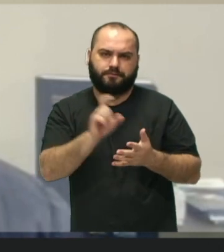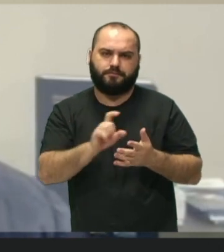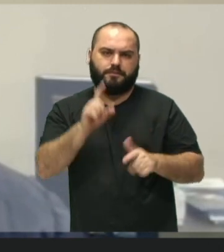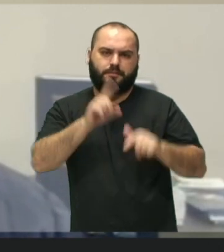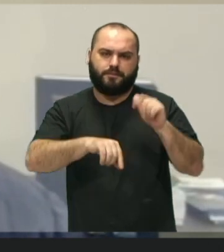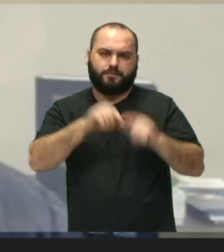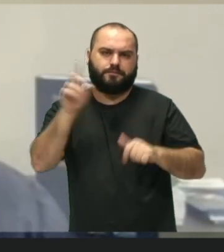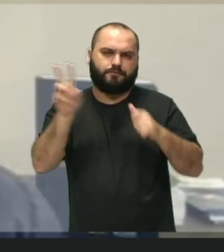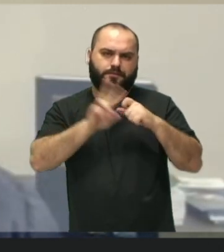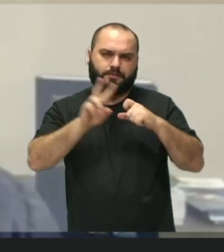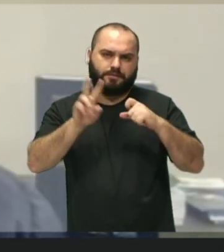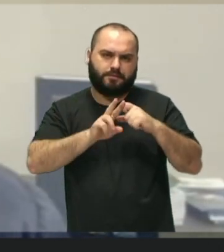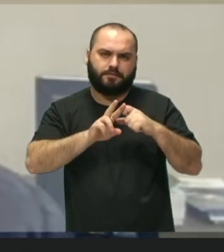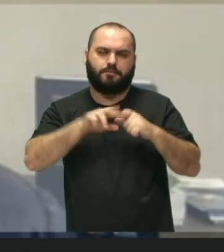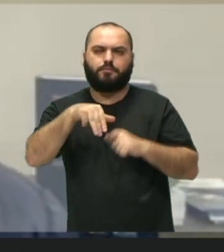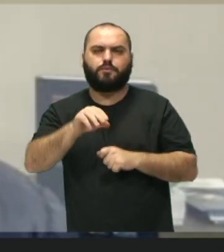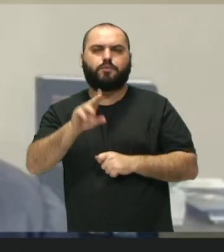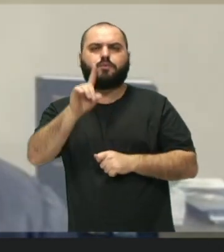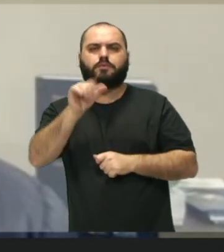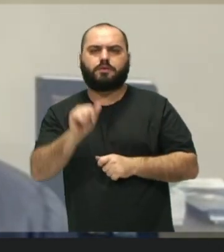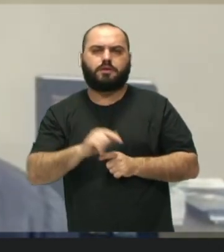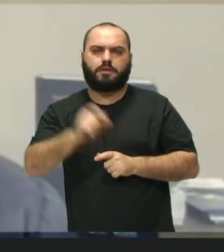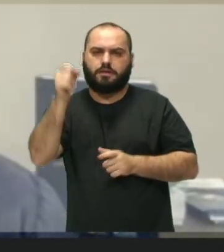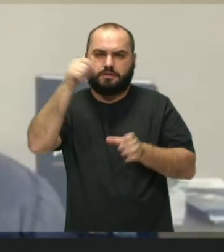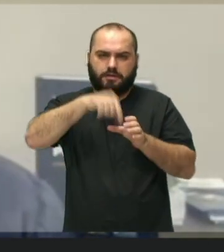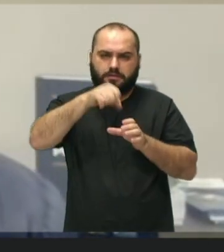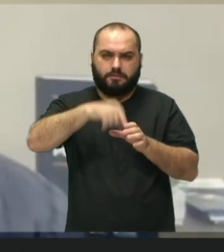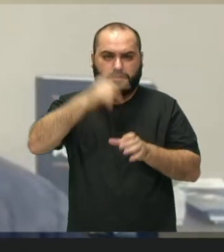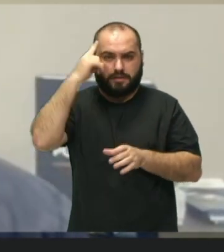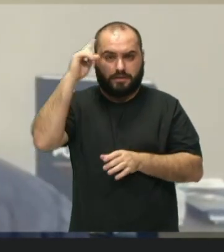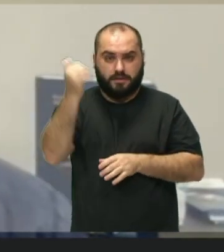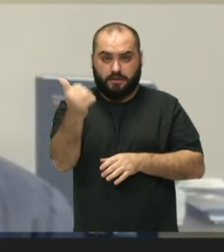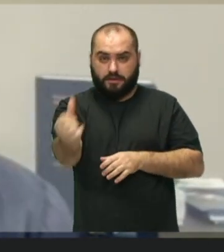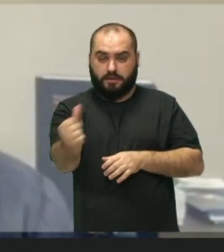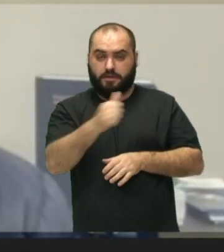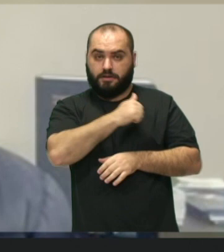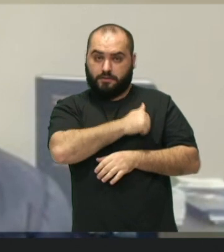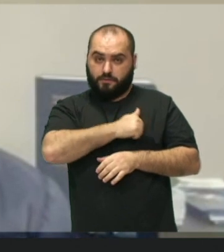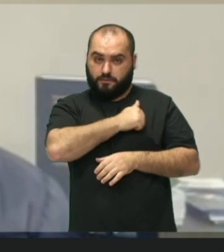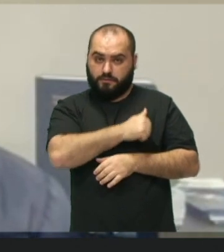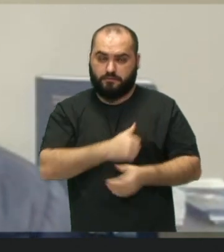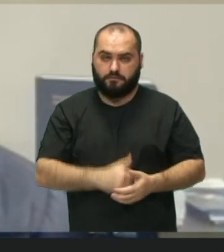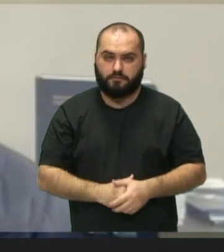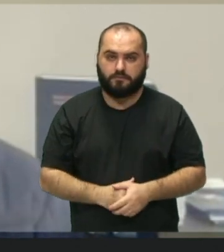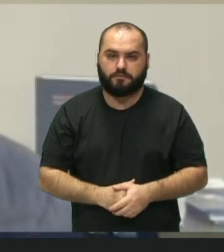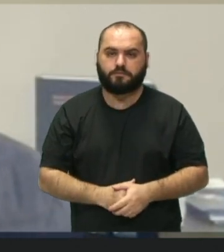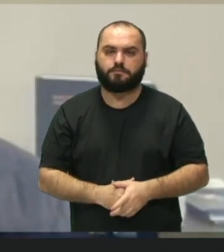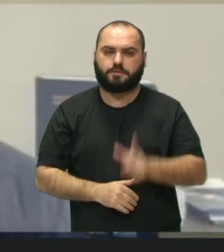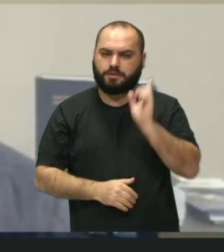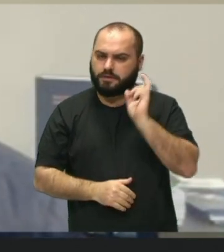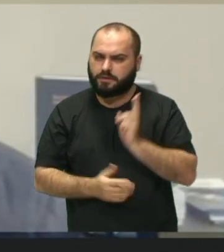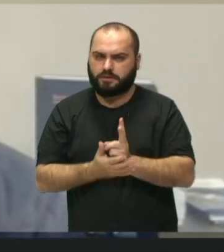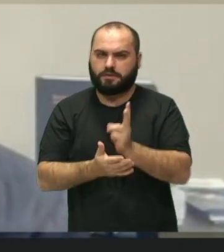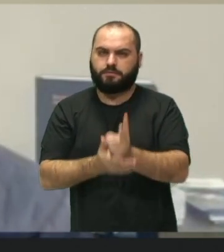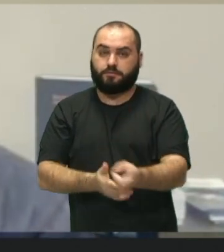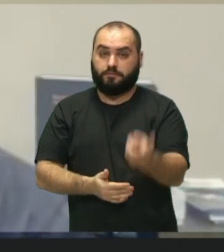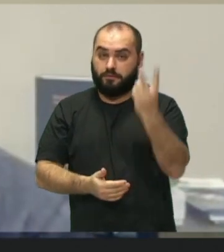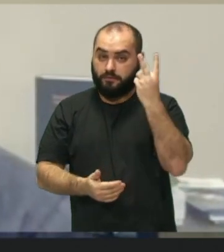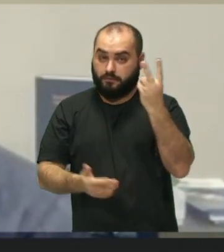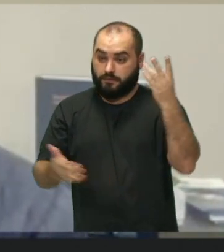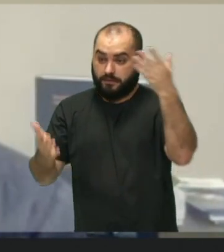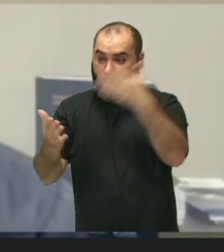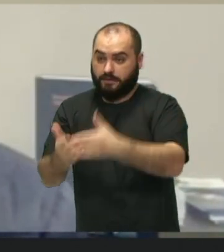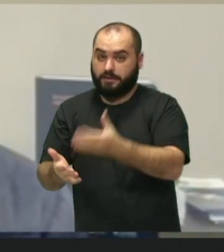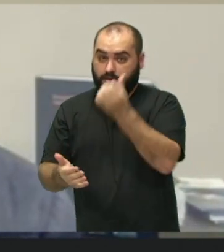produtos veterinários, mudas, sementes, é no dia 16 de agosto. Os eventos serão sempre das 2 às 18 da